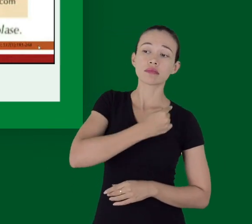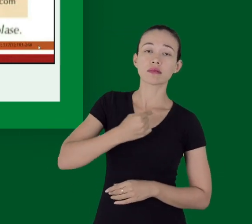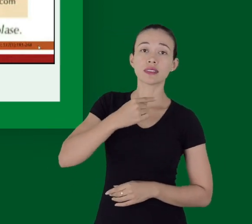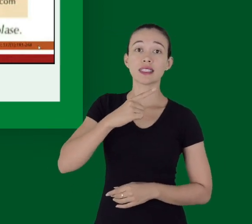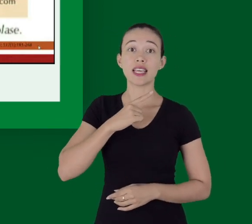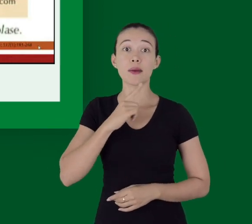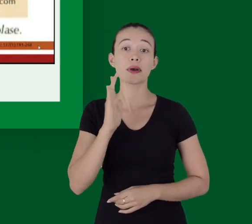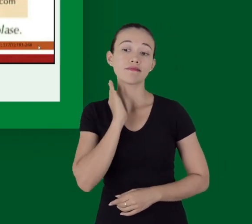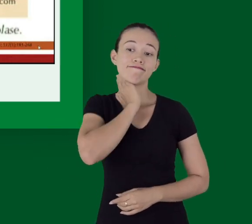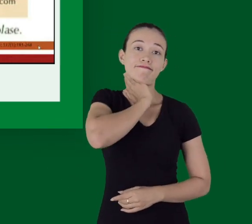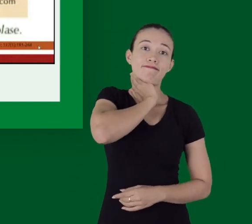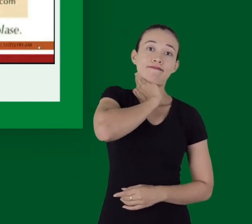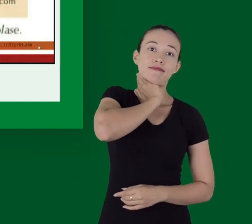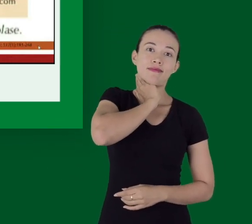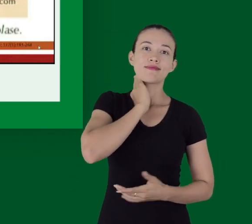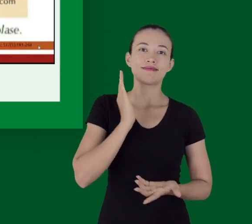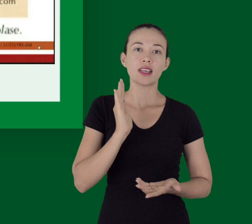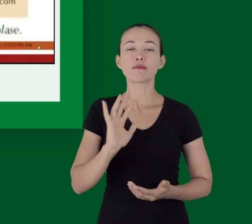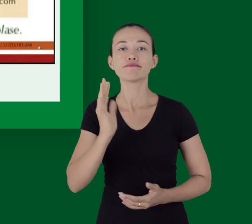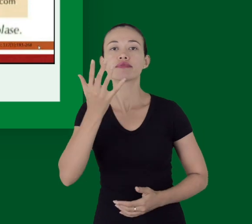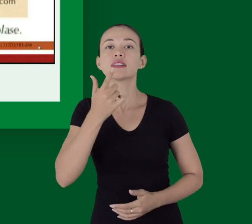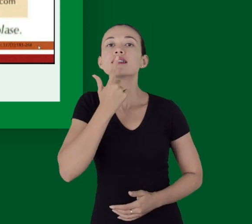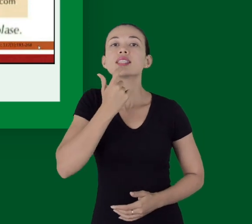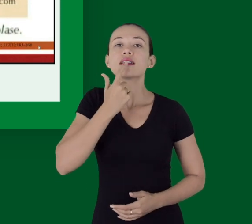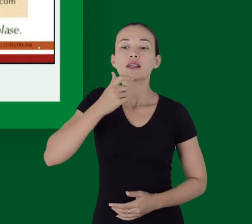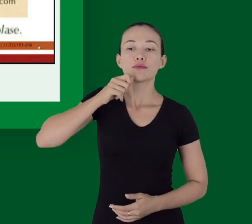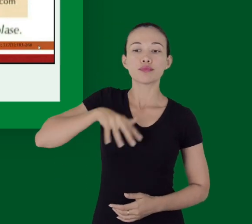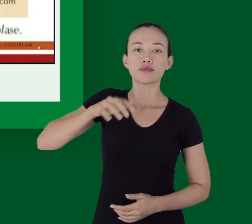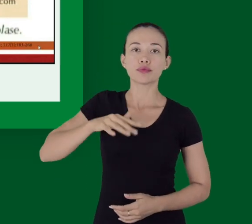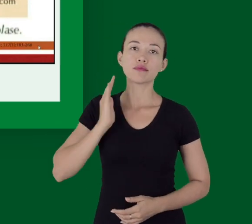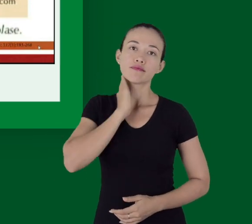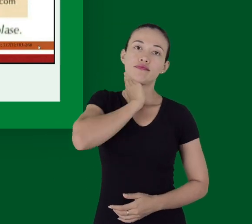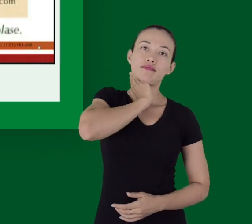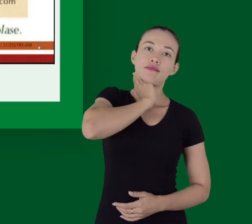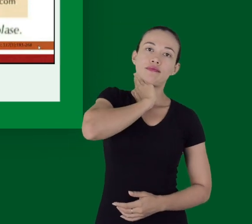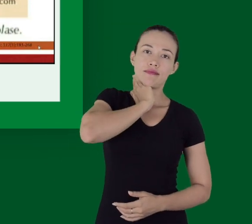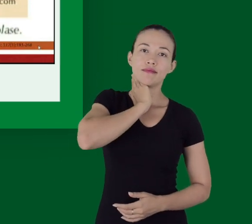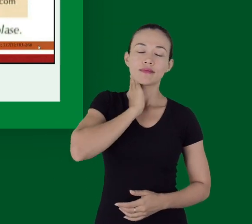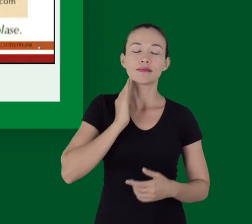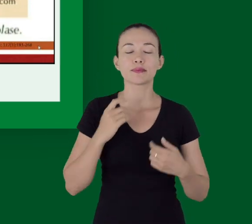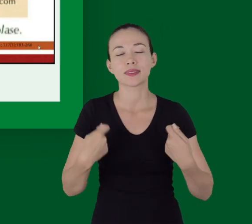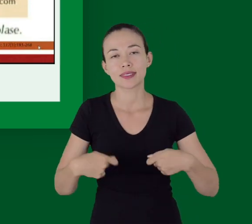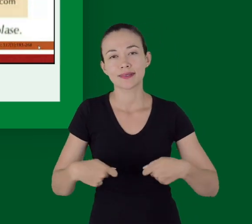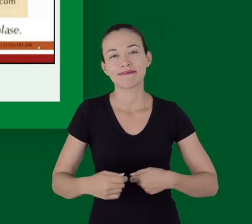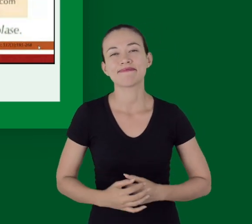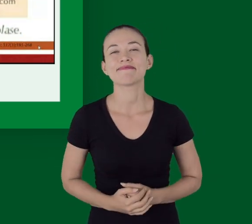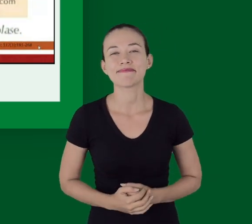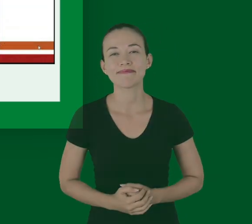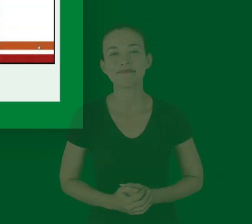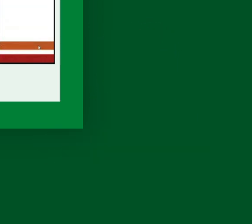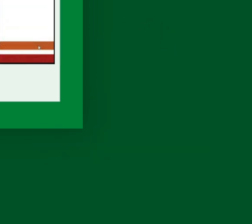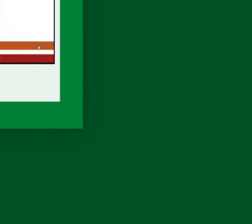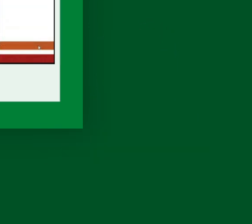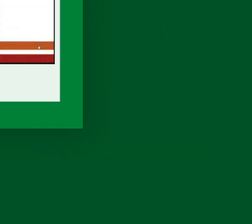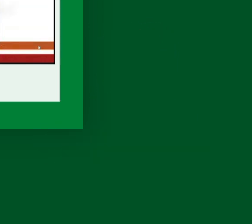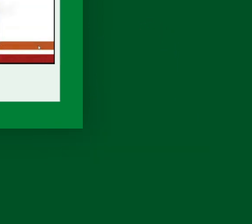porque se sangrar ali em volta, você consegue comprimir, tá? Ou acesso central que acabou de ser feito, né? Por